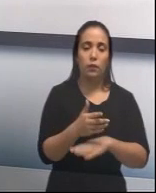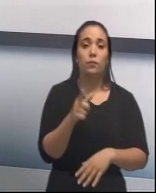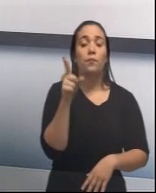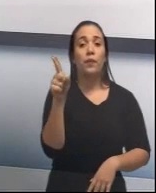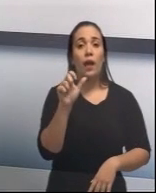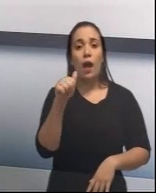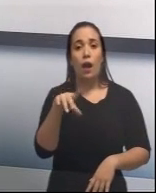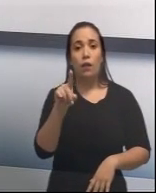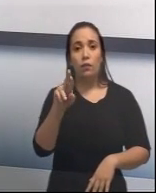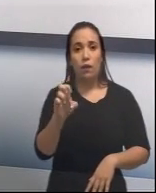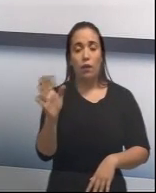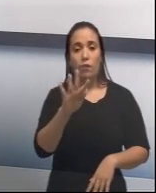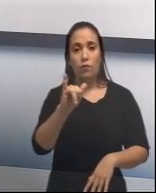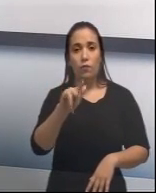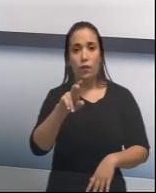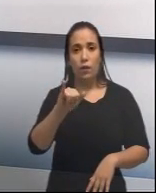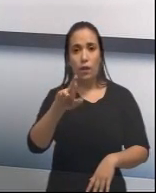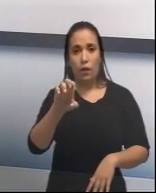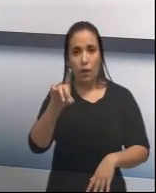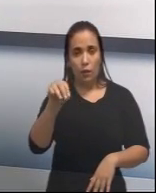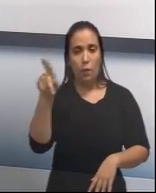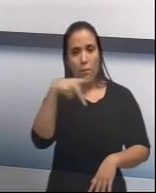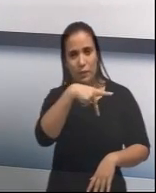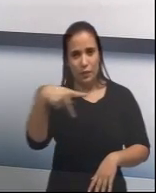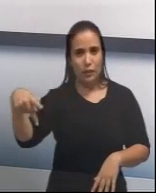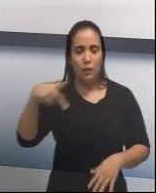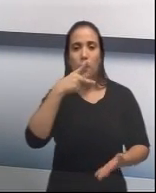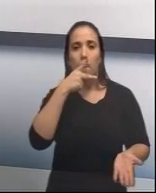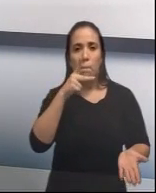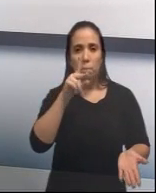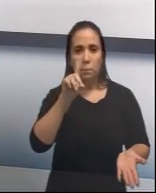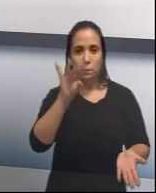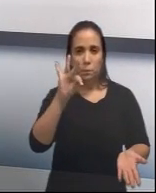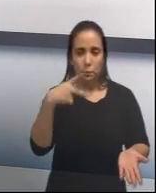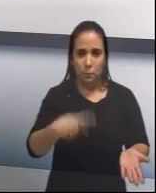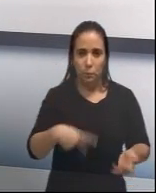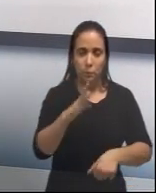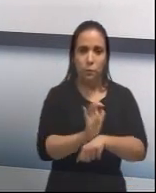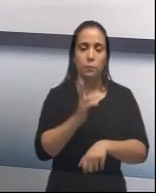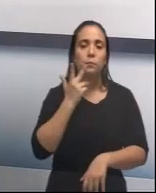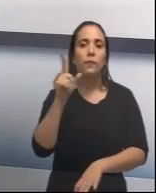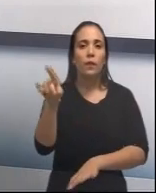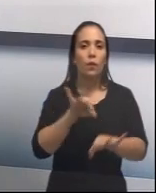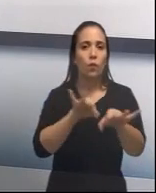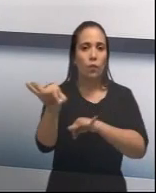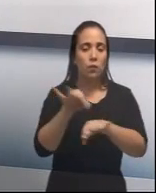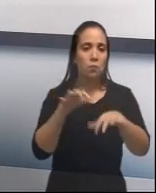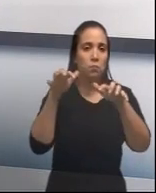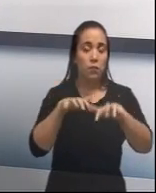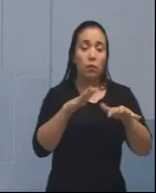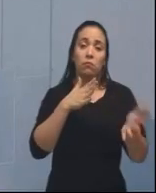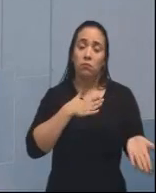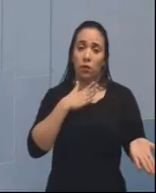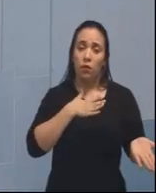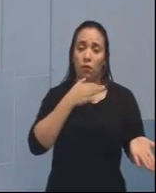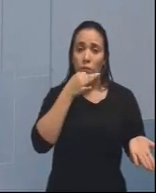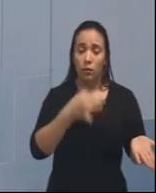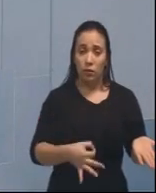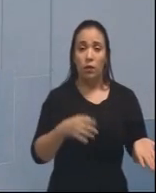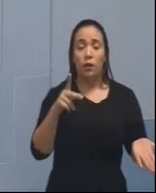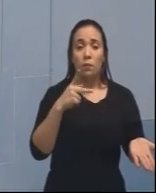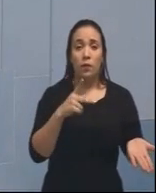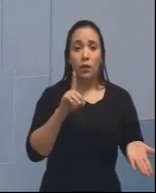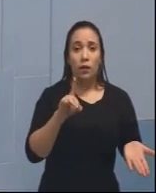André Figueiredo, que é o presidente estadual da seção local, ele está organizando isso. Na minha avaliação, o